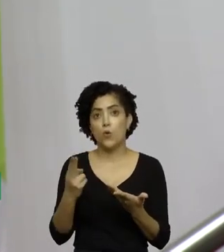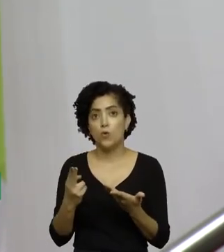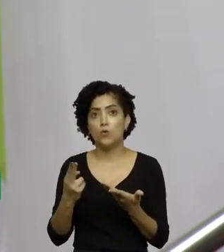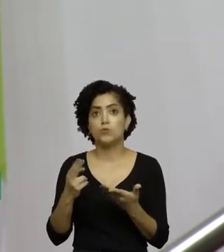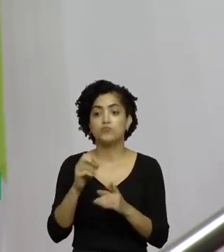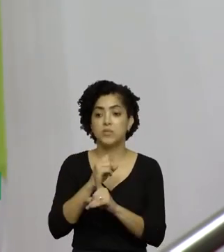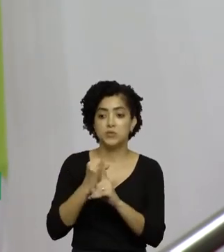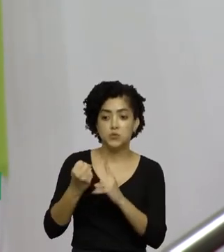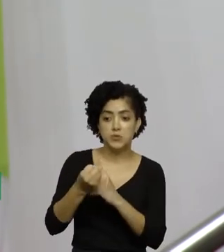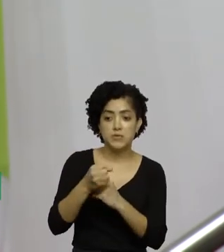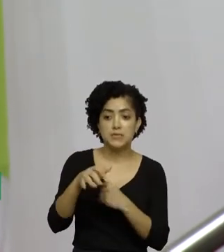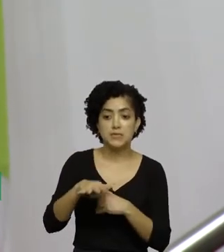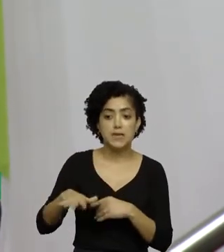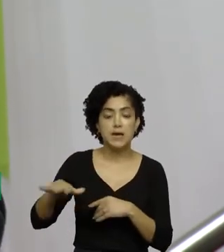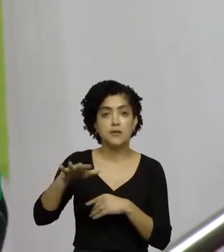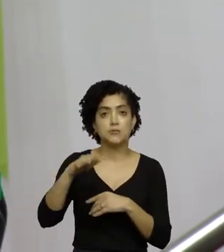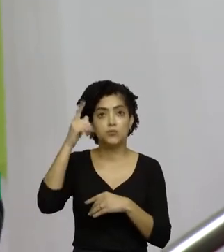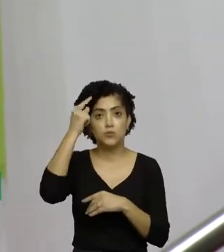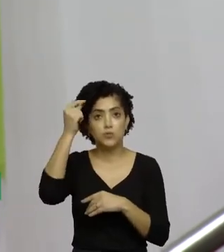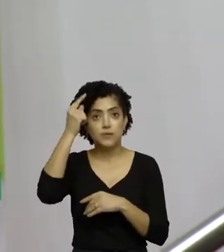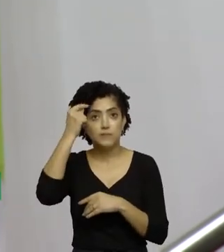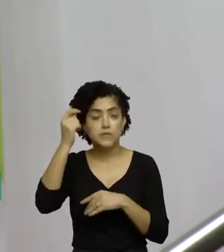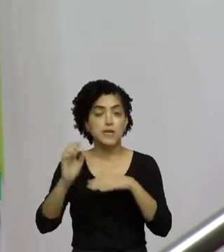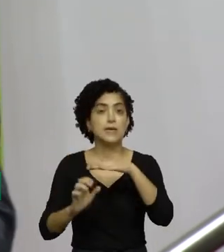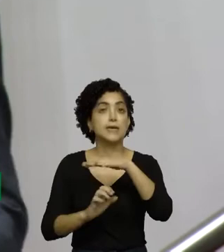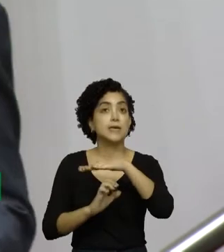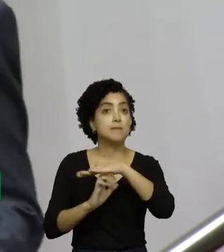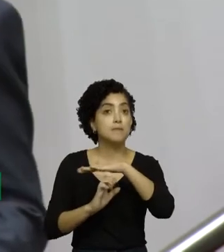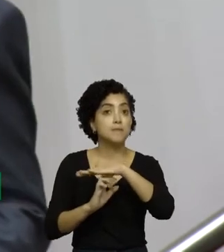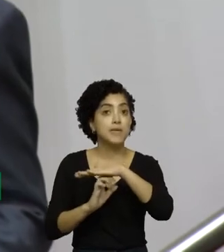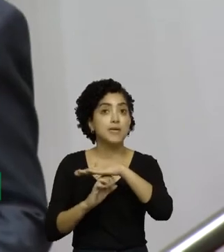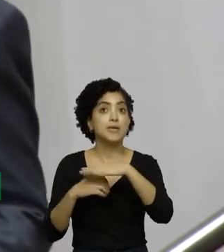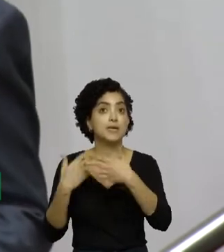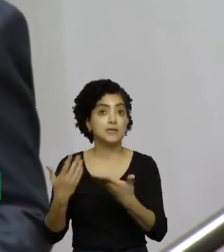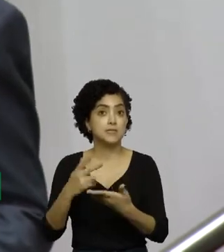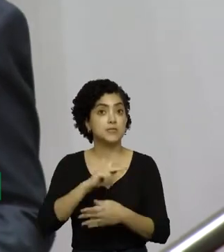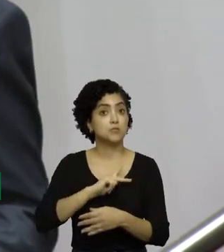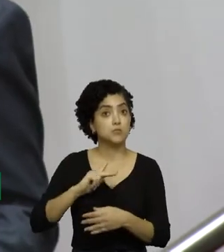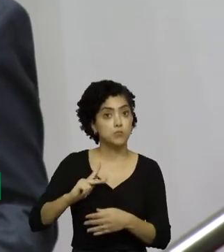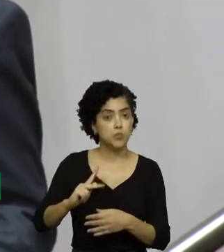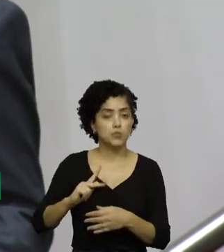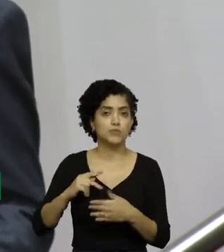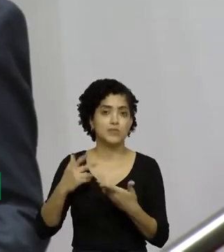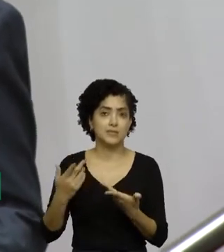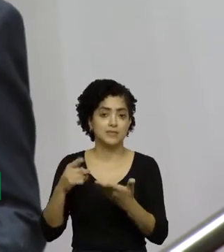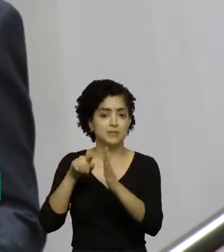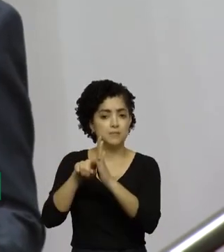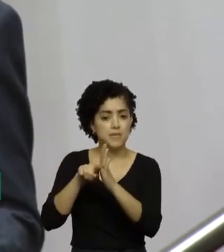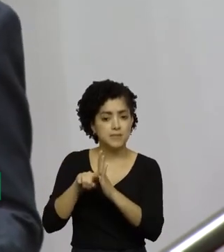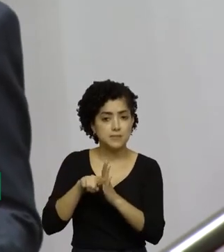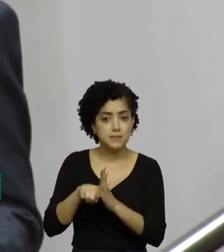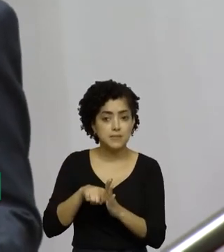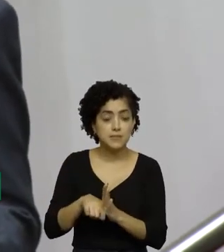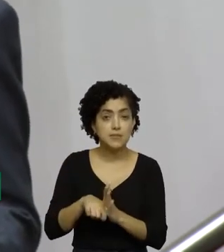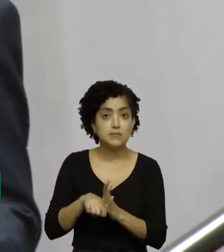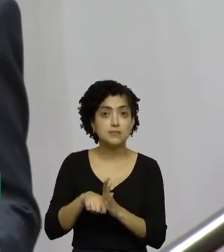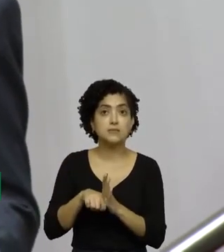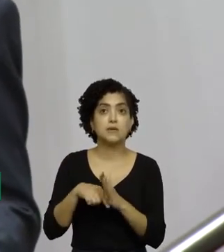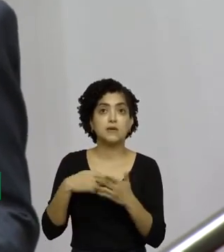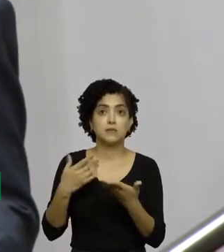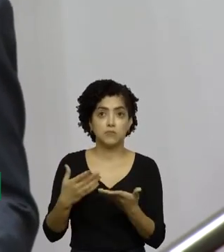civil, universidades, empresas públicas, empresas de pesquisa. Portanto, é